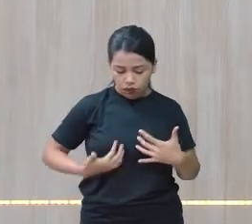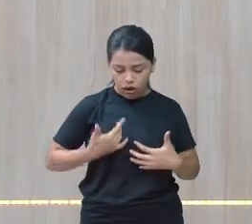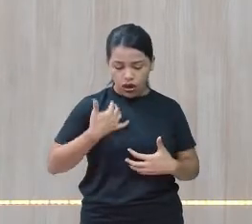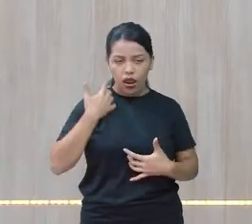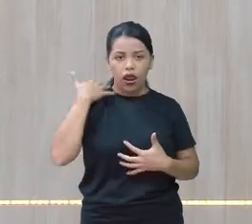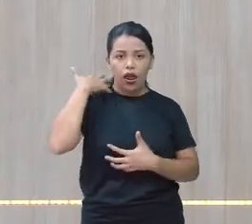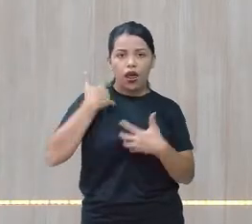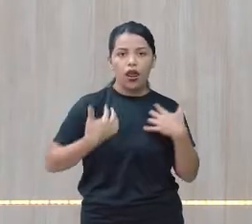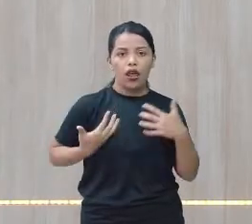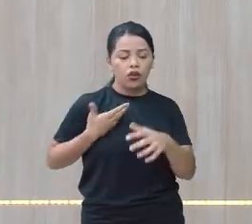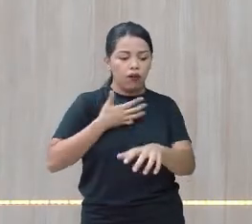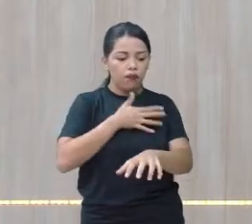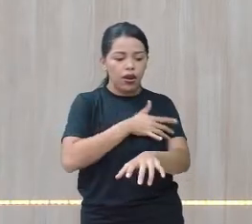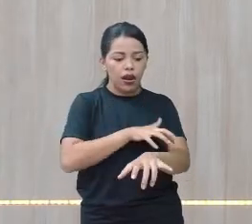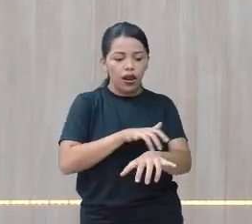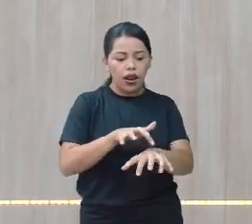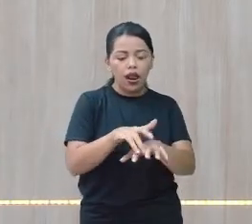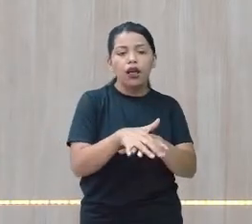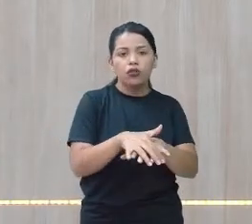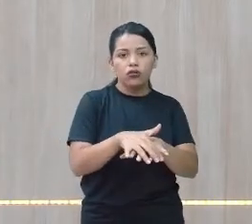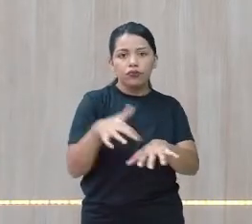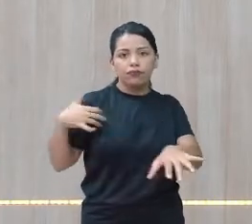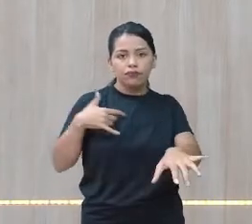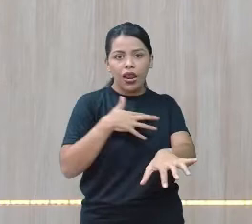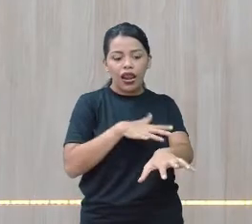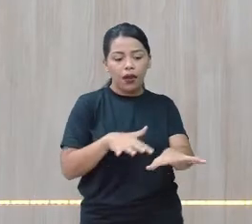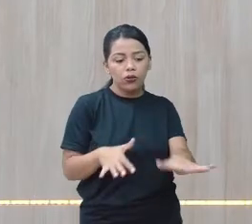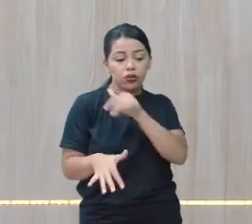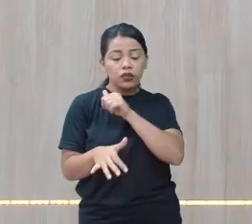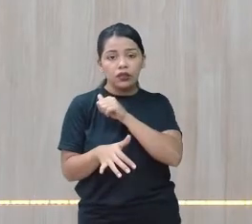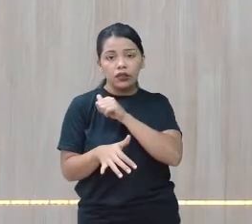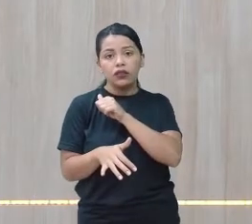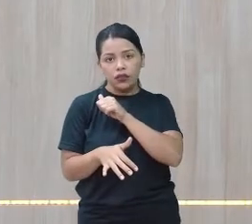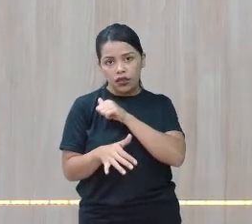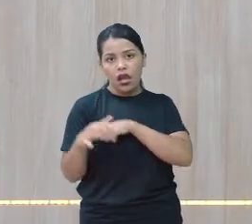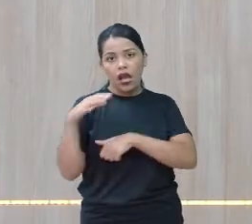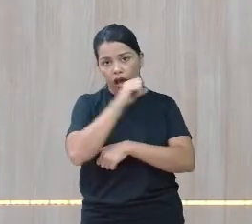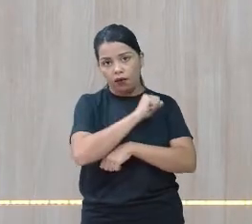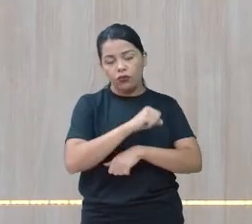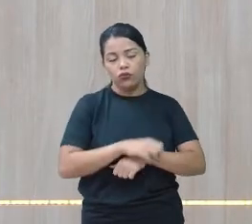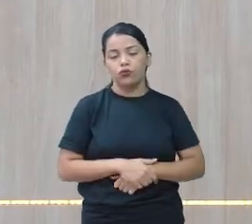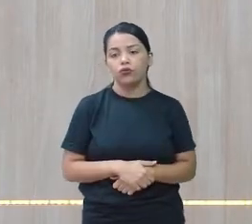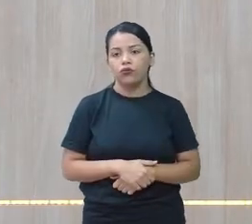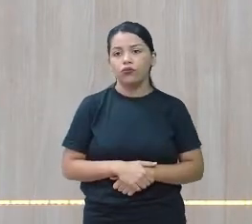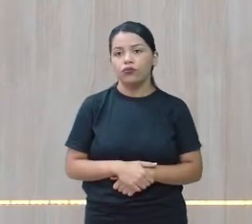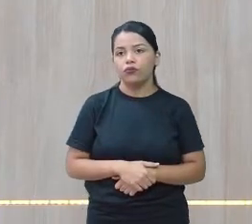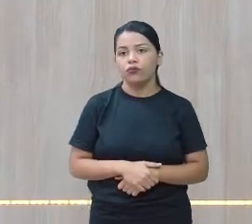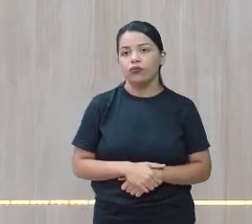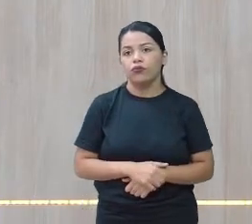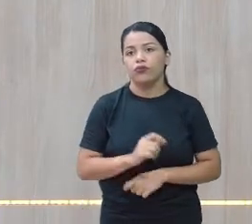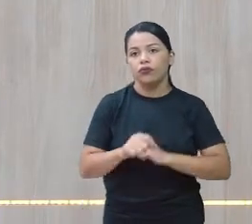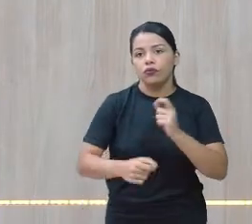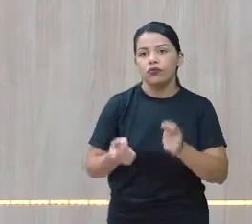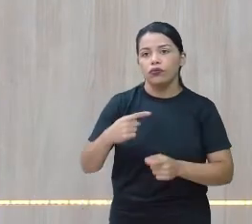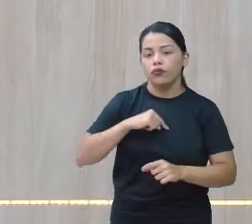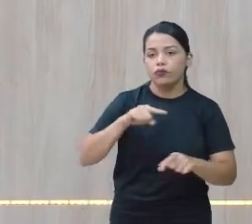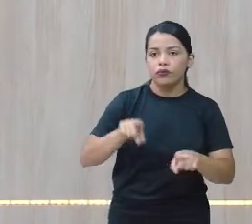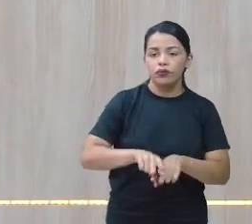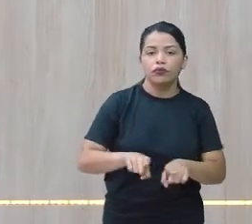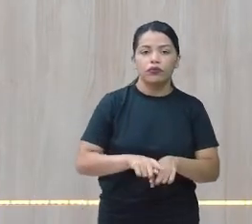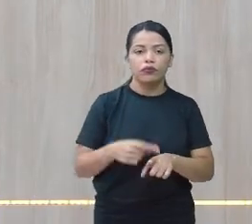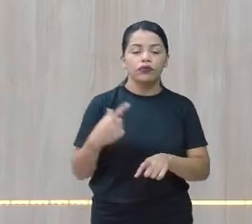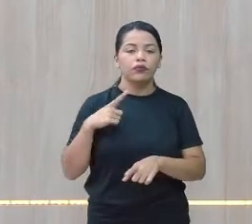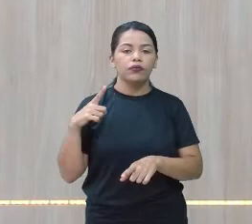livrar de um acidente maior, né, de um ferimento maior. O que é que nós temos mais? Ah,